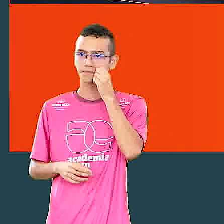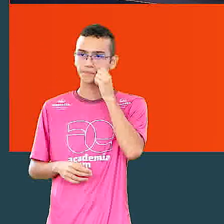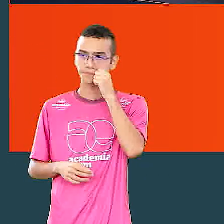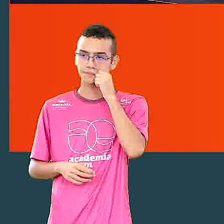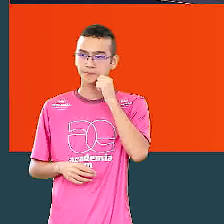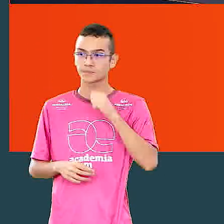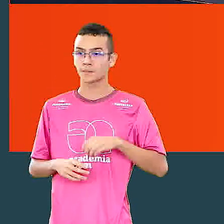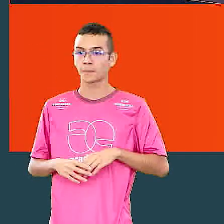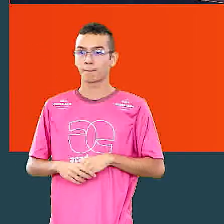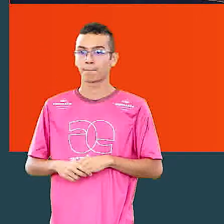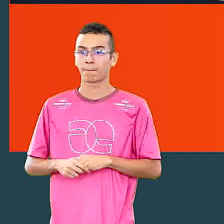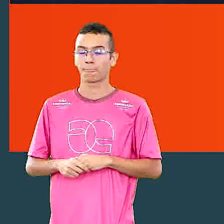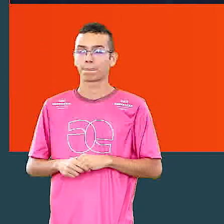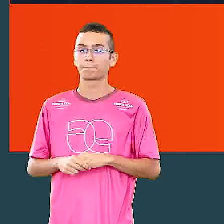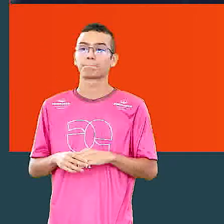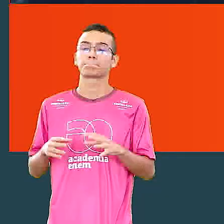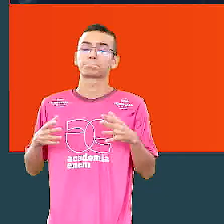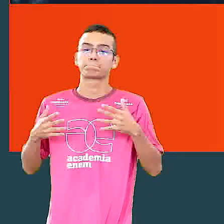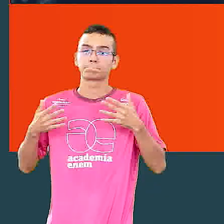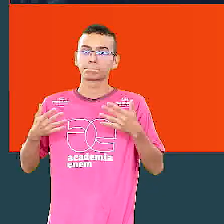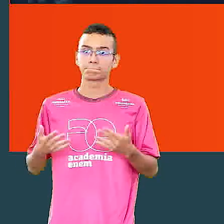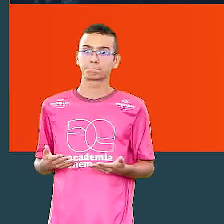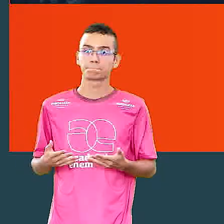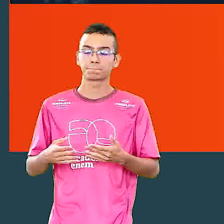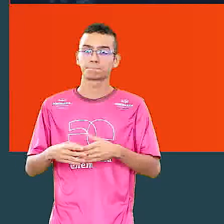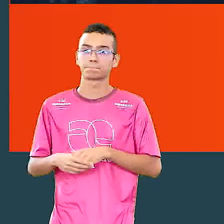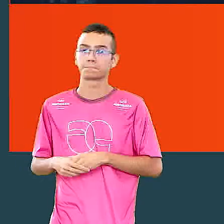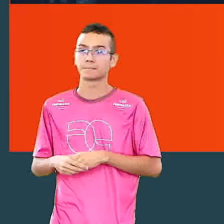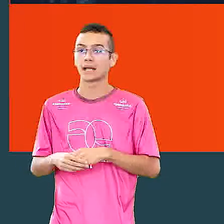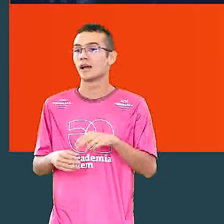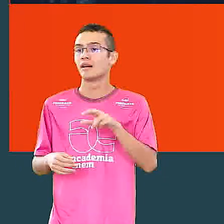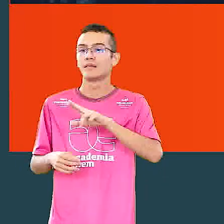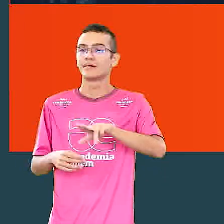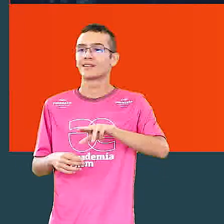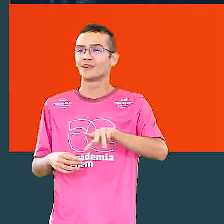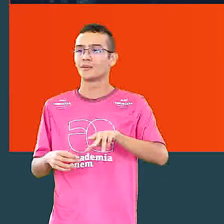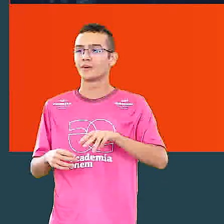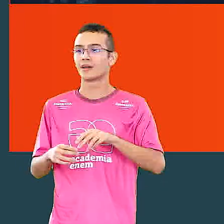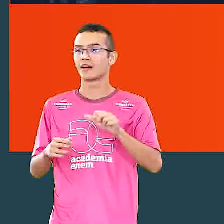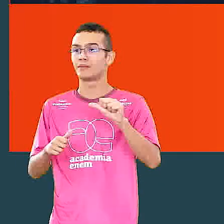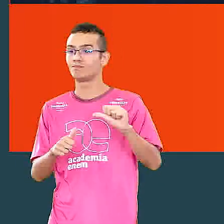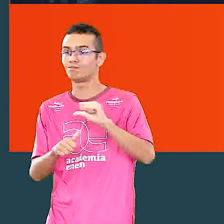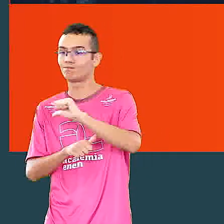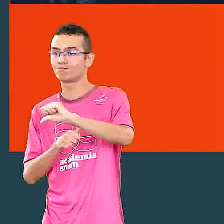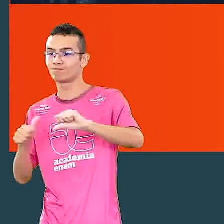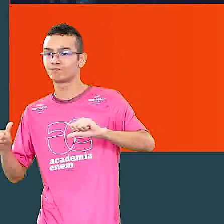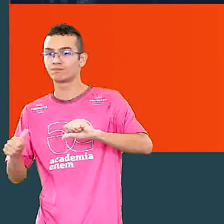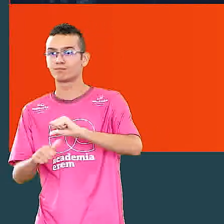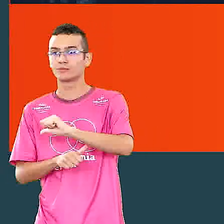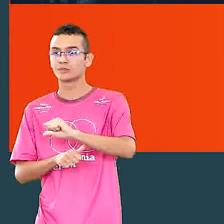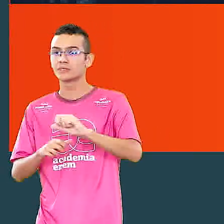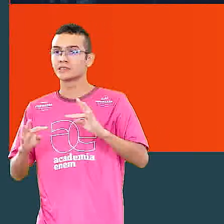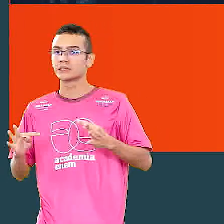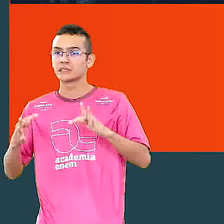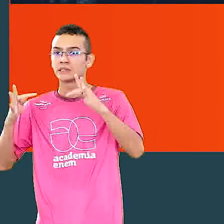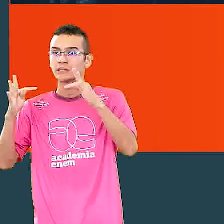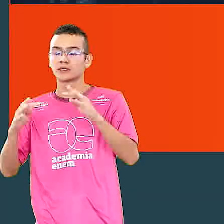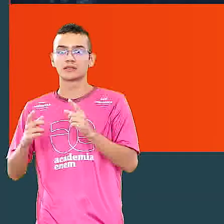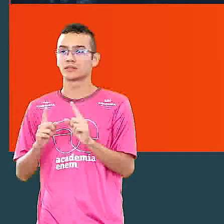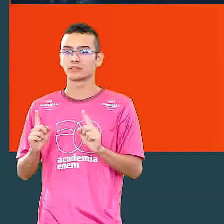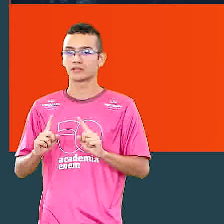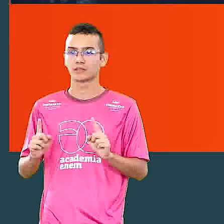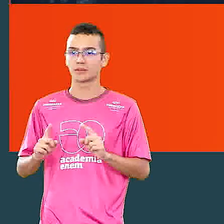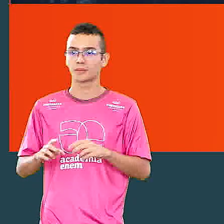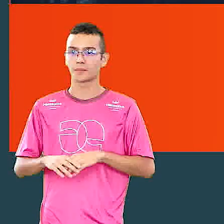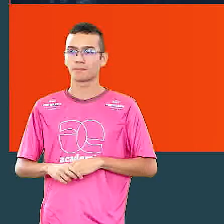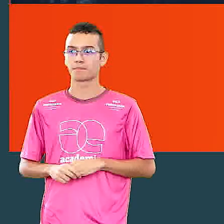do primeiro e do segundo, não é isso? Não está fazendo transição, porque eu pensei que era o mesmo estilo da questão do Luís XIV, que você